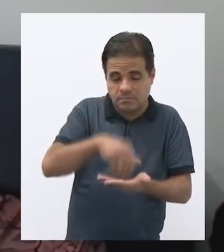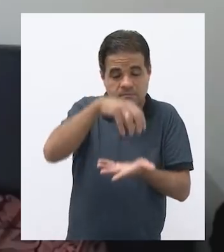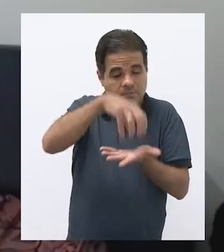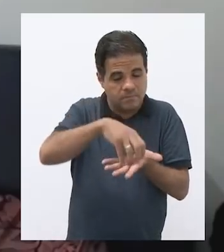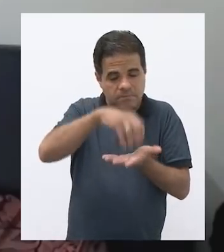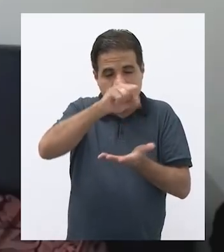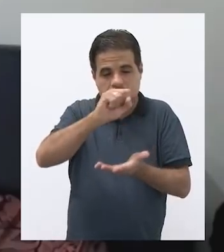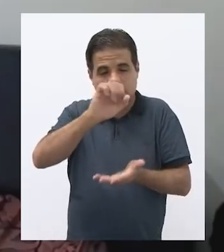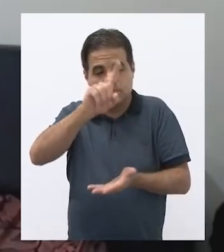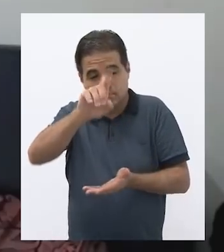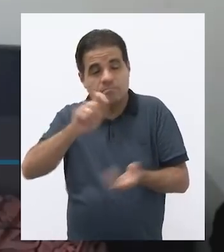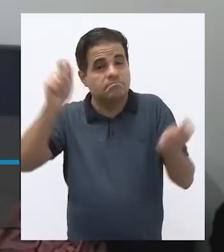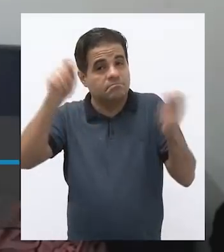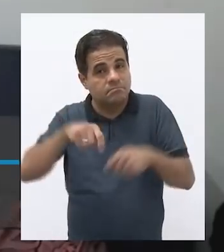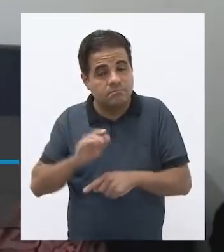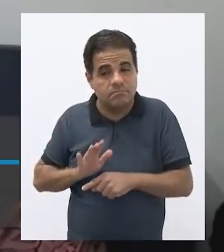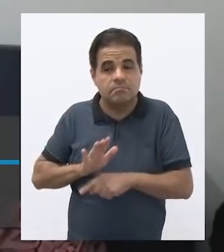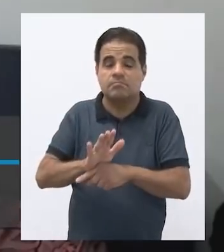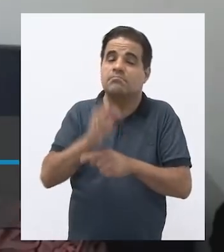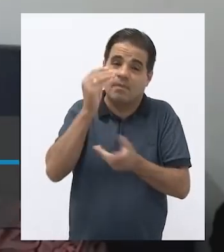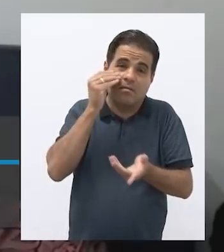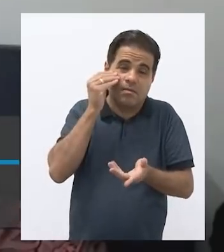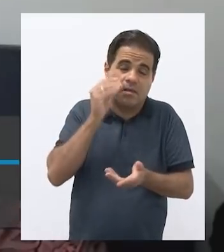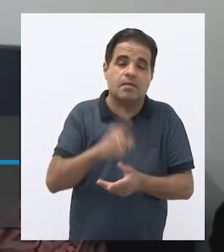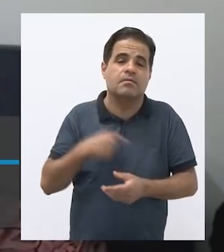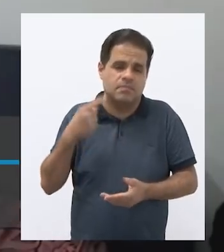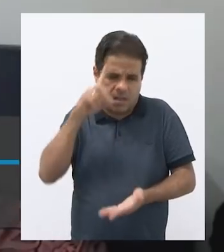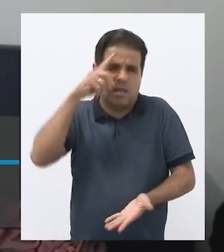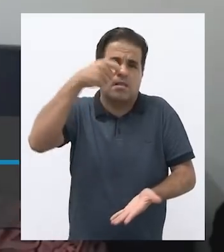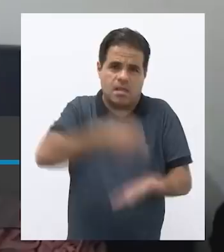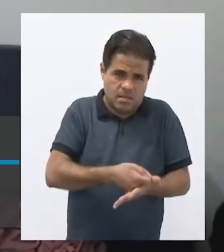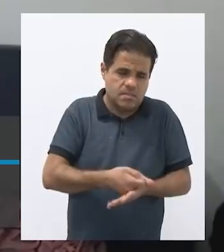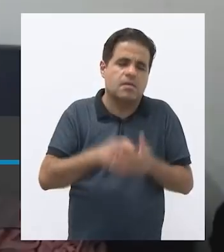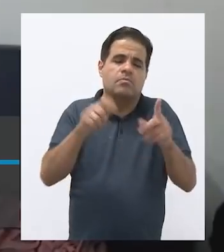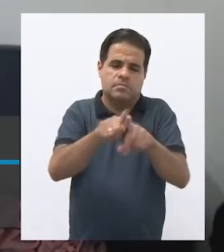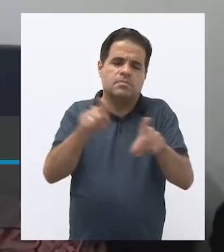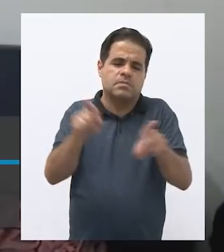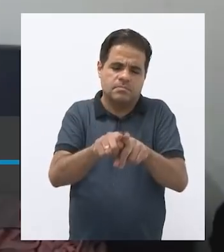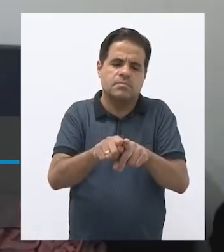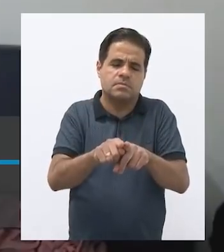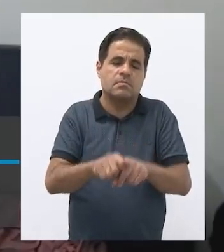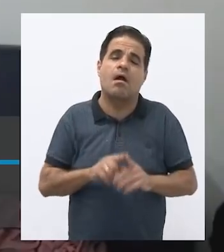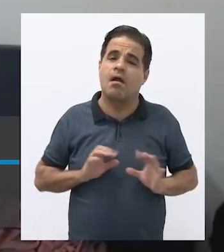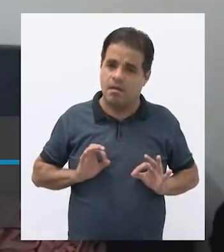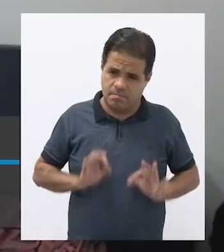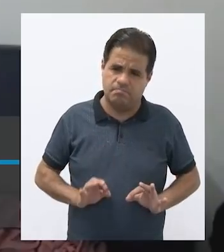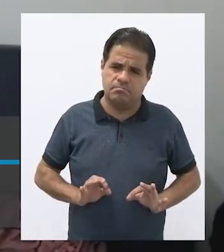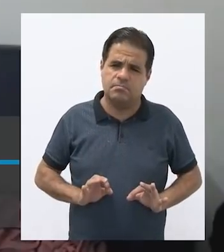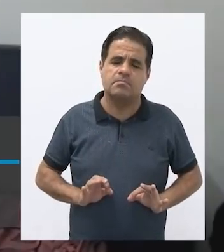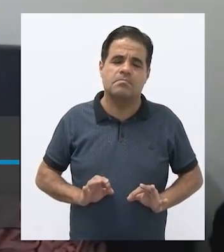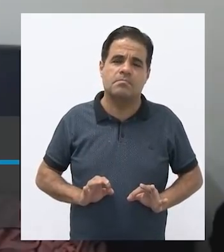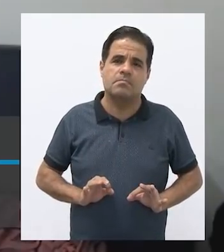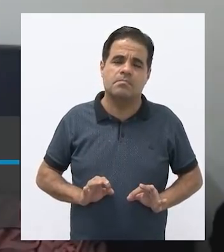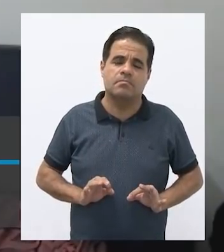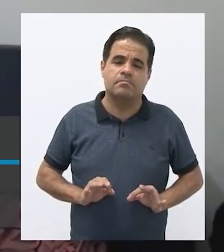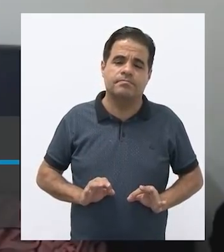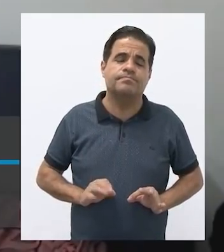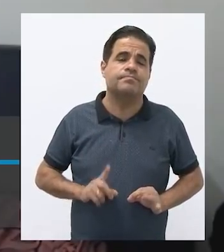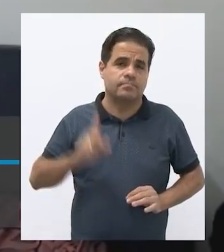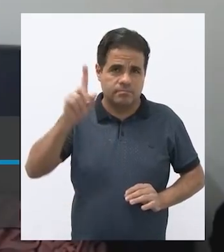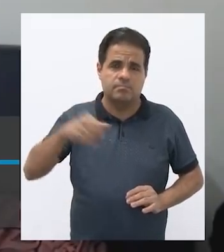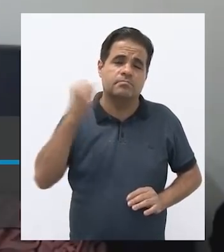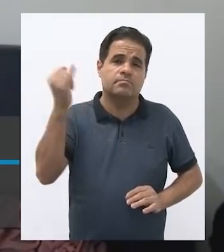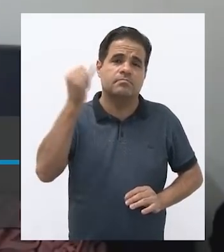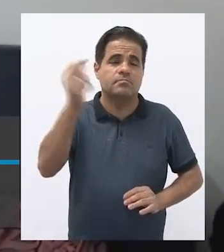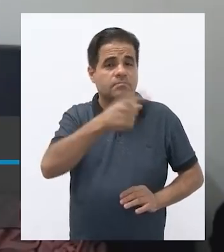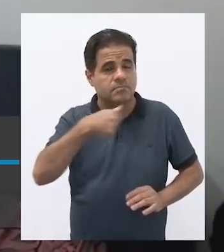sede sirvam para eles como evidências para tomadas de decisão também. Isso realmente é importante,